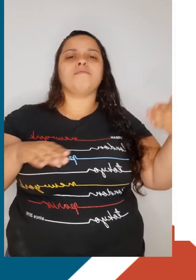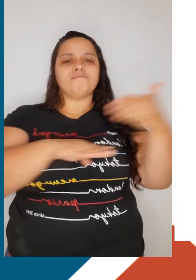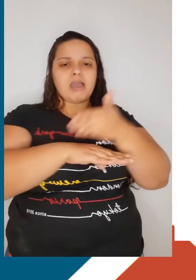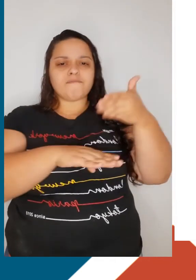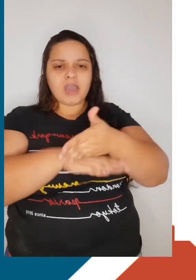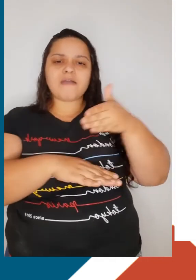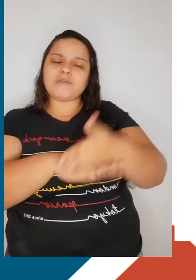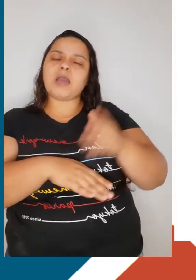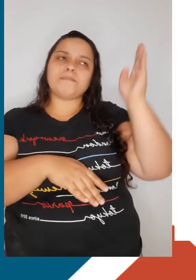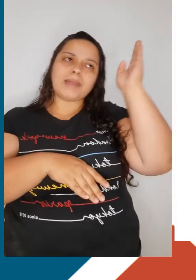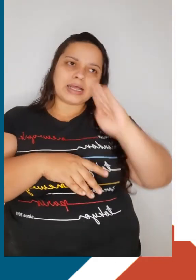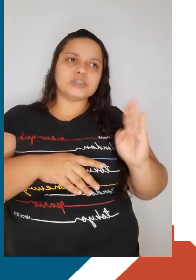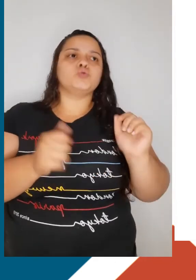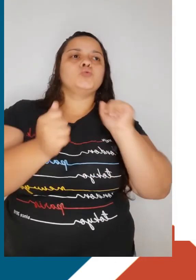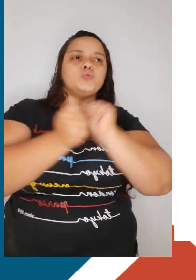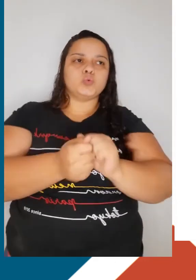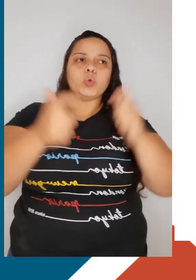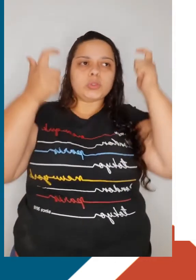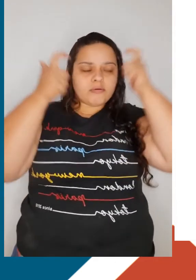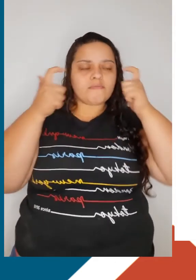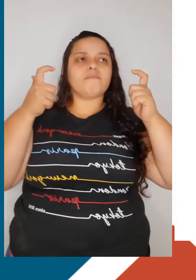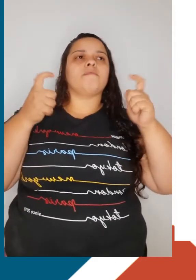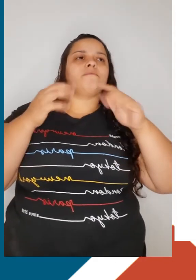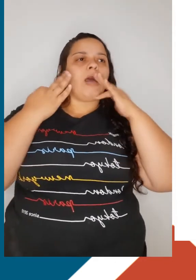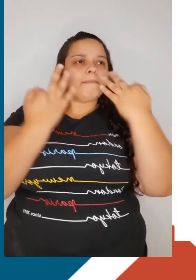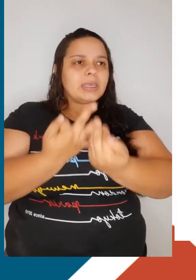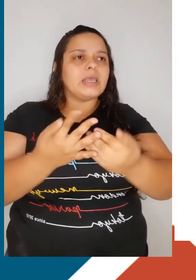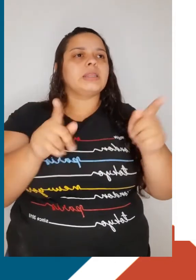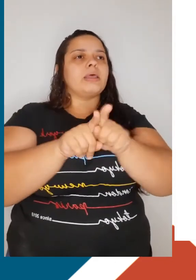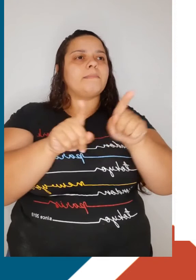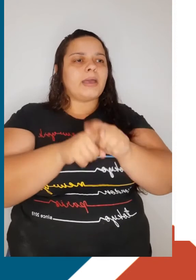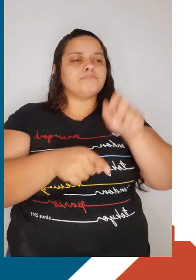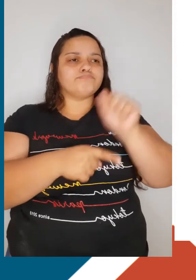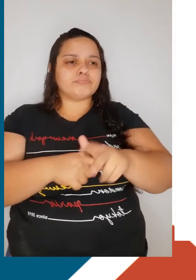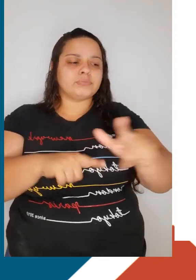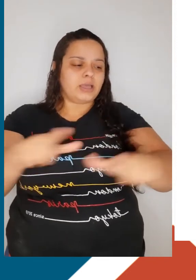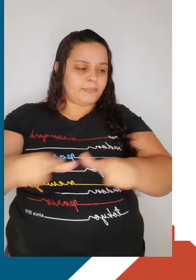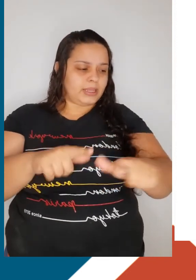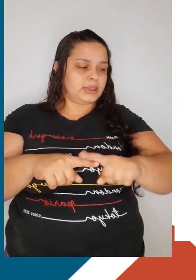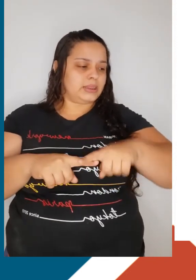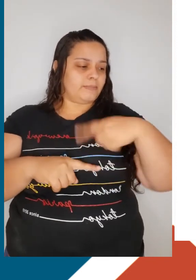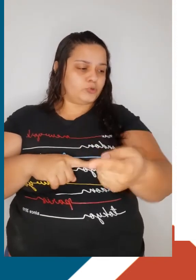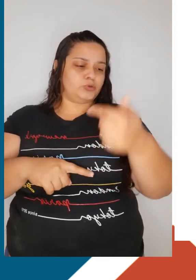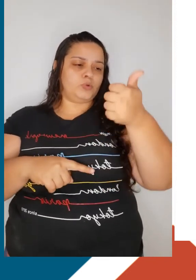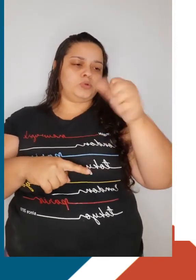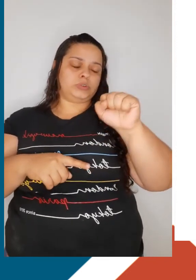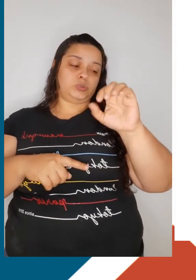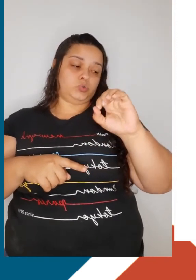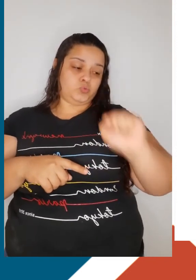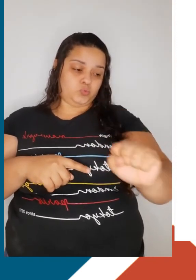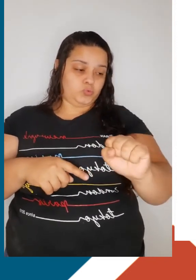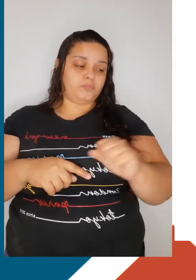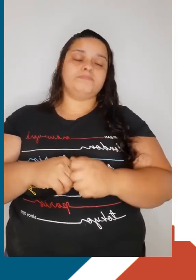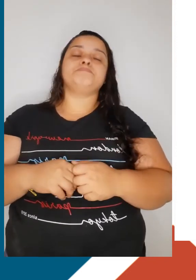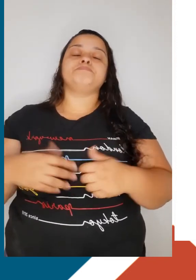funcionários régios continuaram embarcando para o Brasil atrás da corte, dos seus empregos, dos seus parentes após o ano de